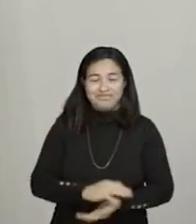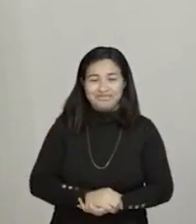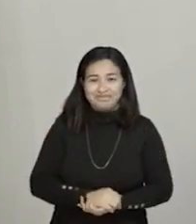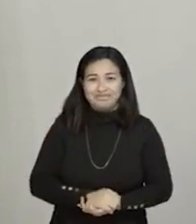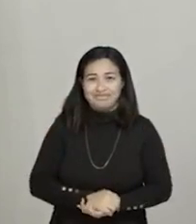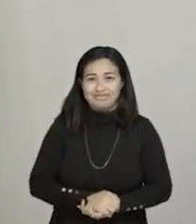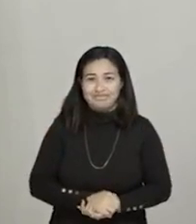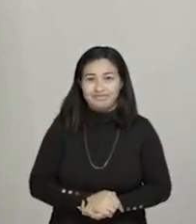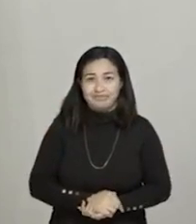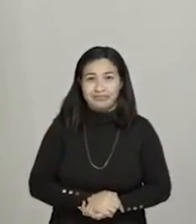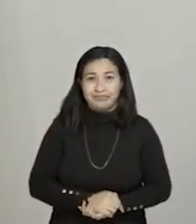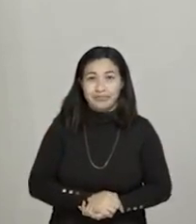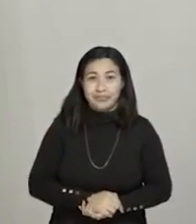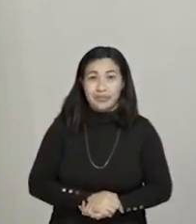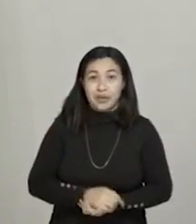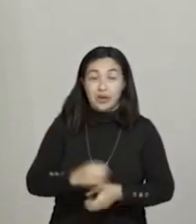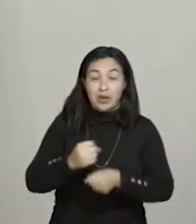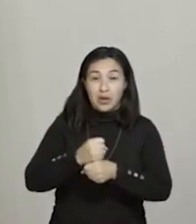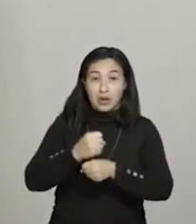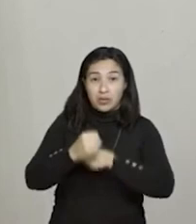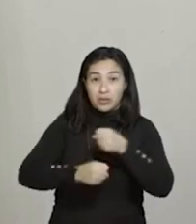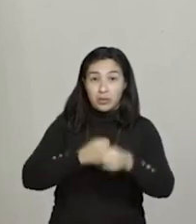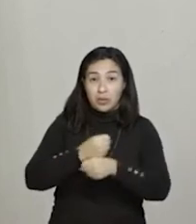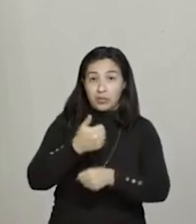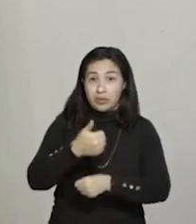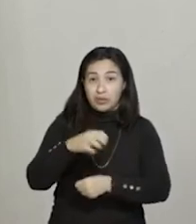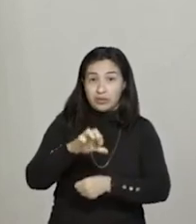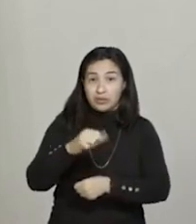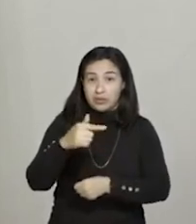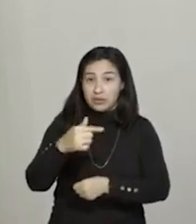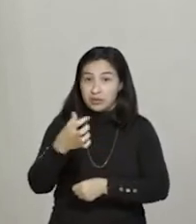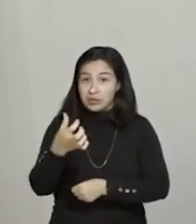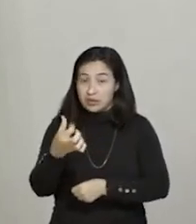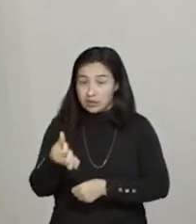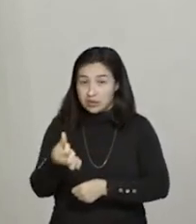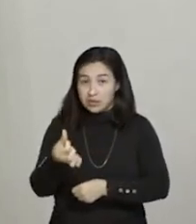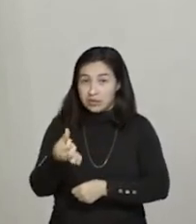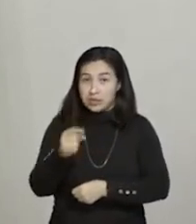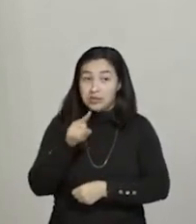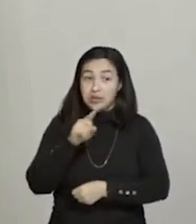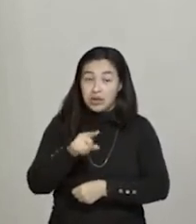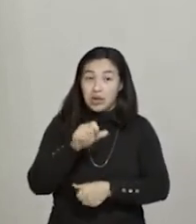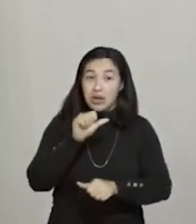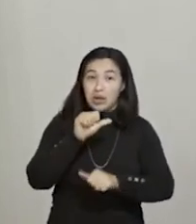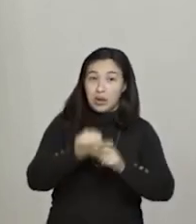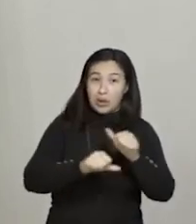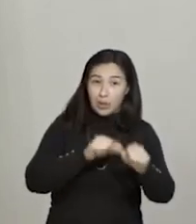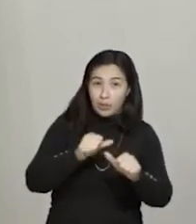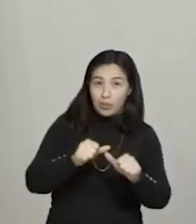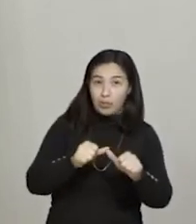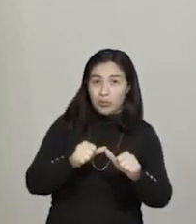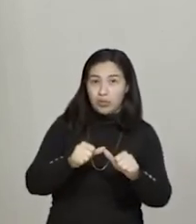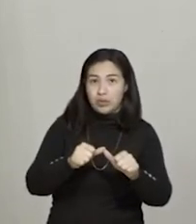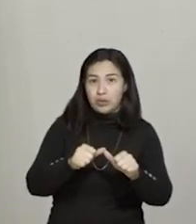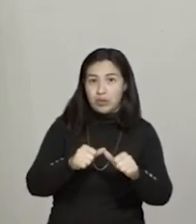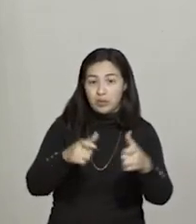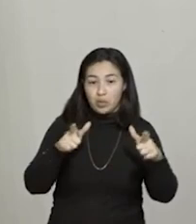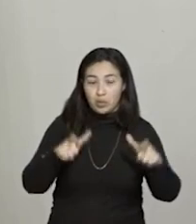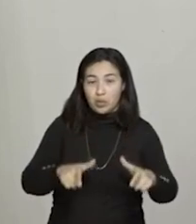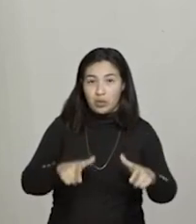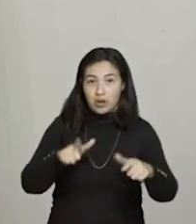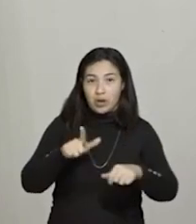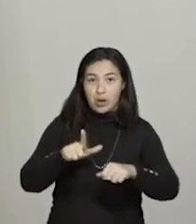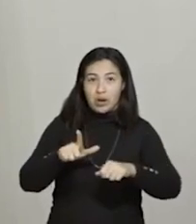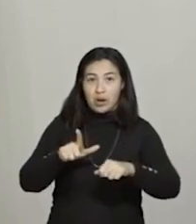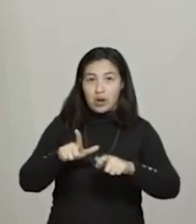o rio em 1976 ele foi retificado até a sua voz na cidade de Laguna para